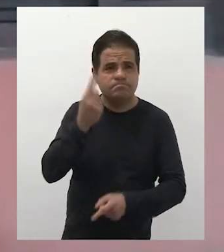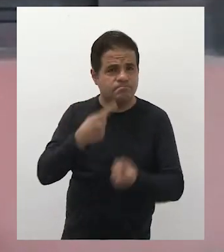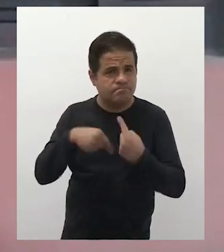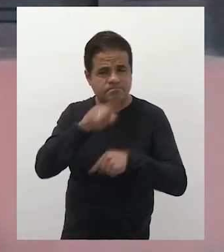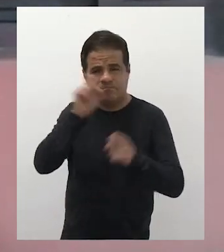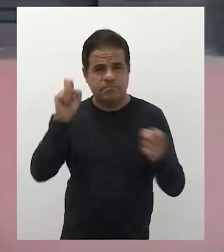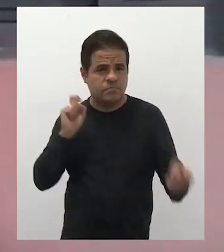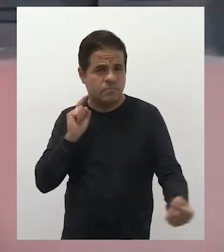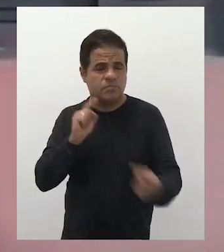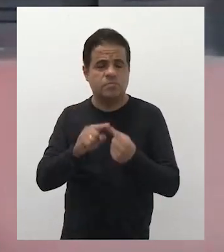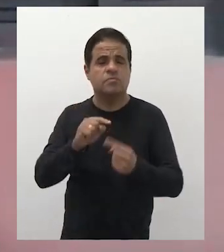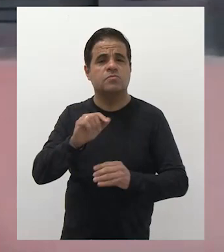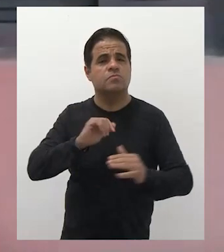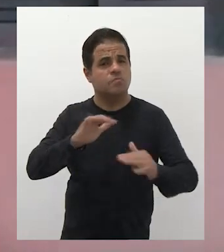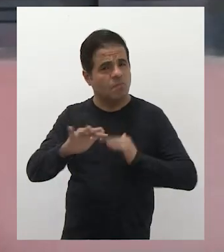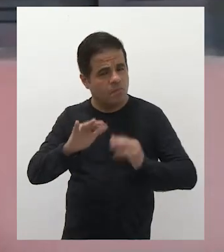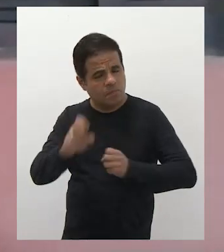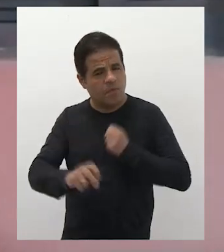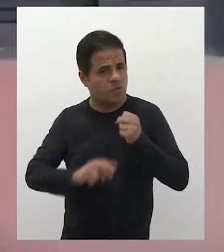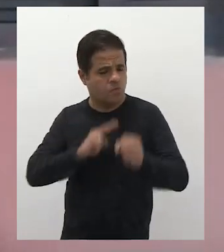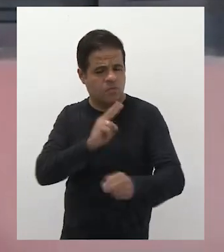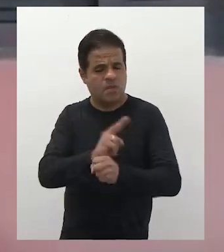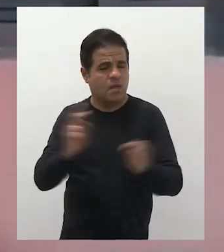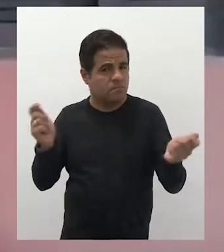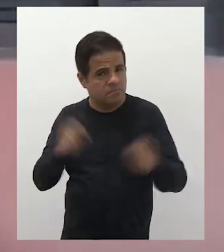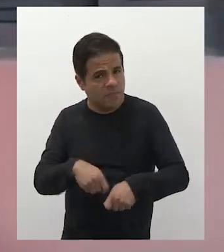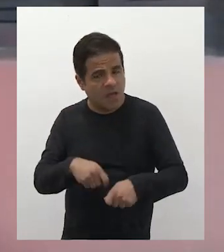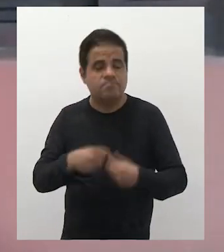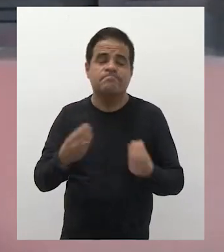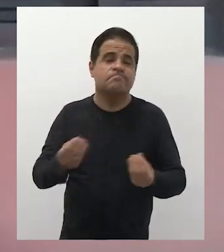de desenvolvimento sustentável, Juliana?